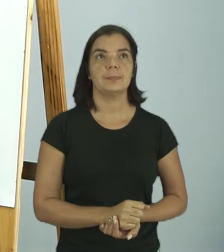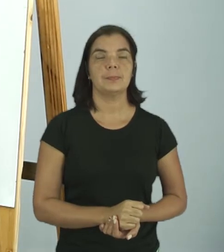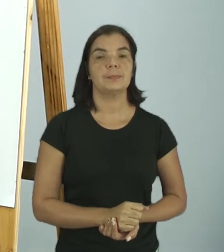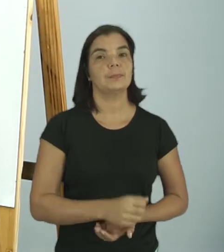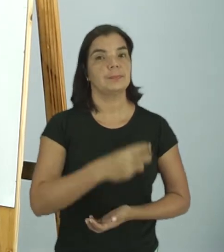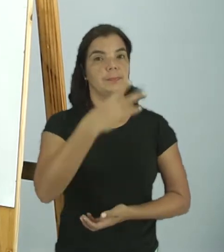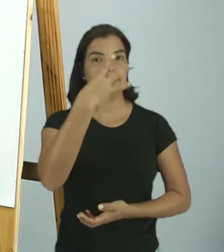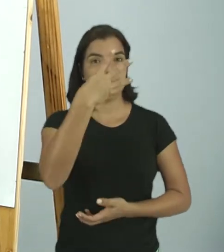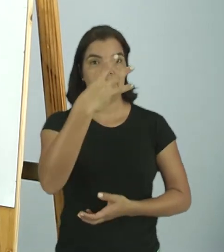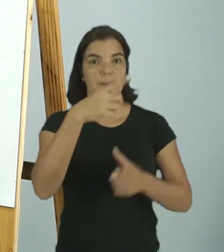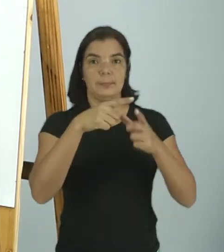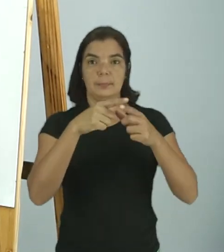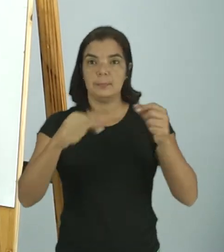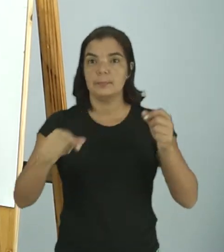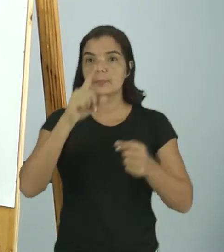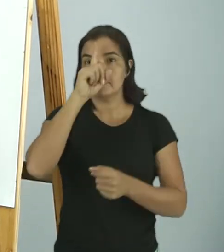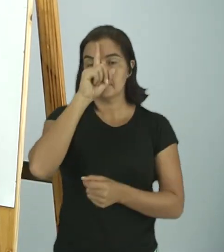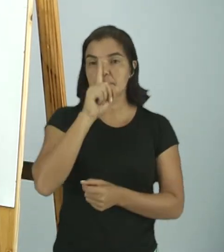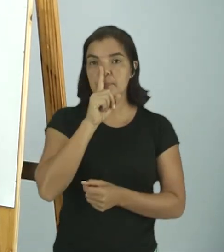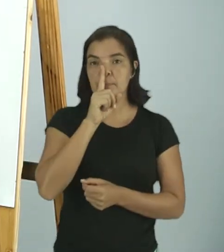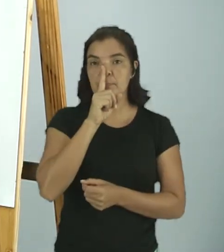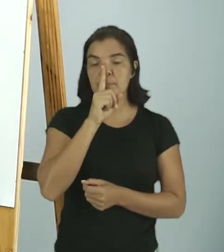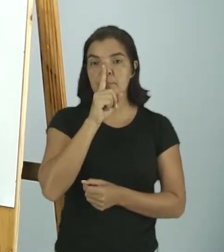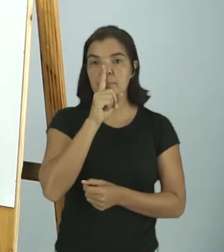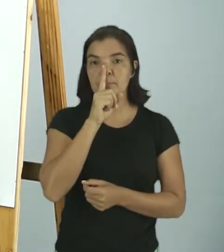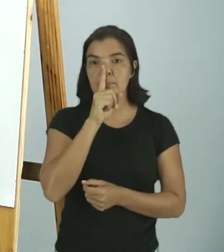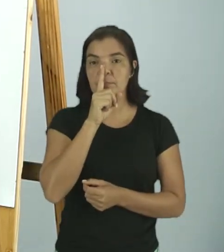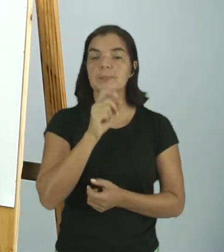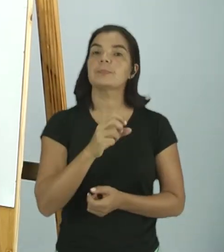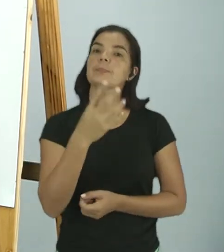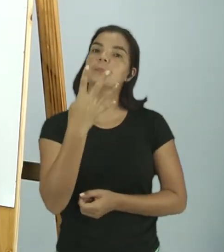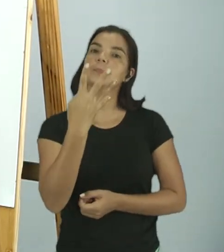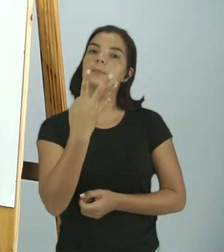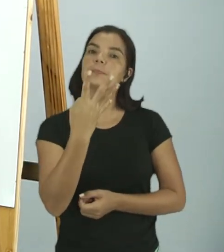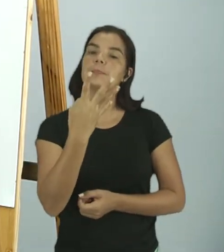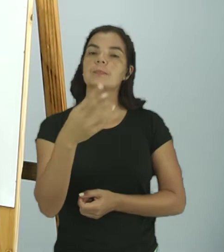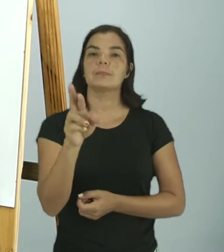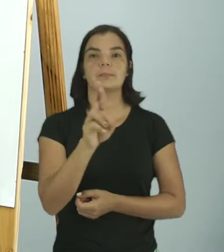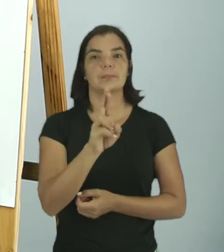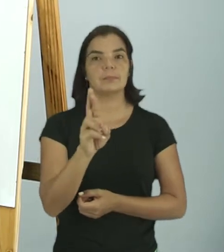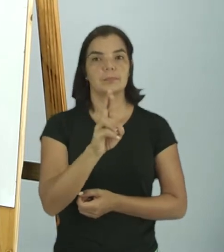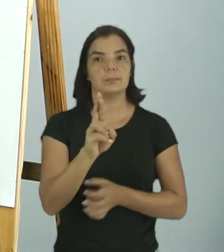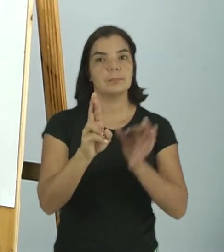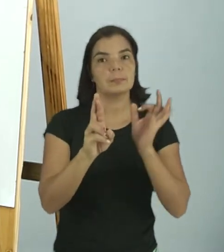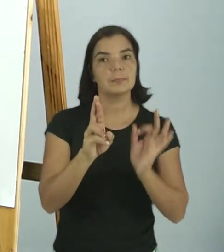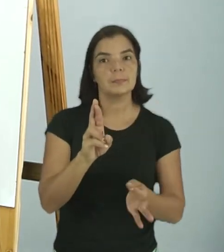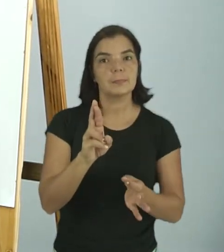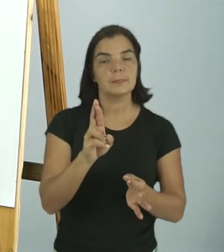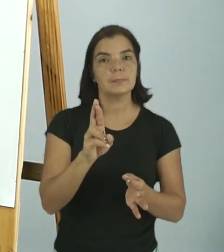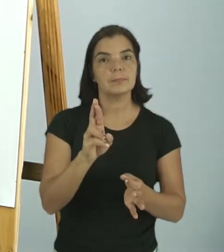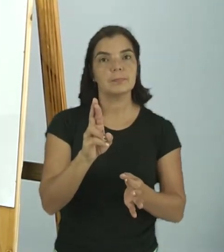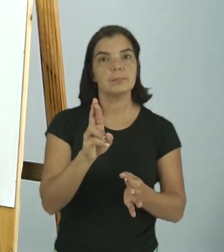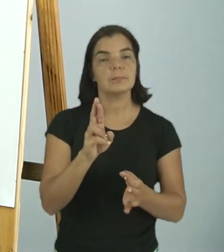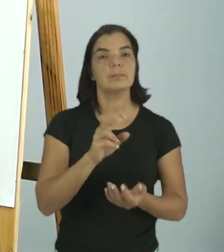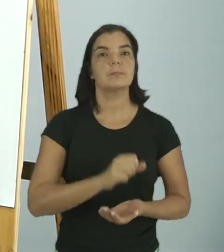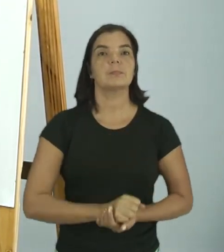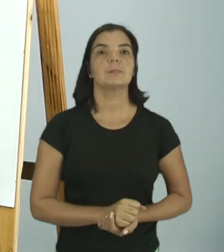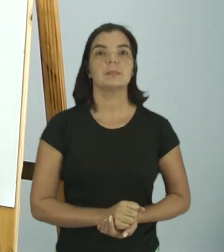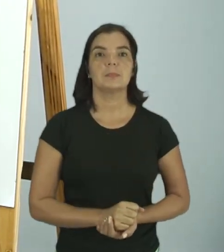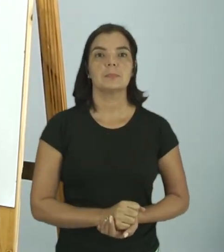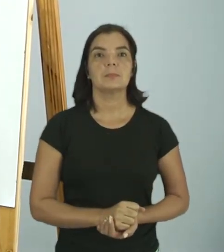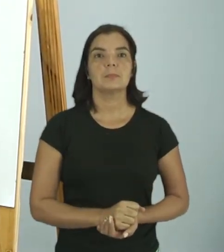três mamão ele vai custar r$ 4 certinho r$